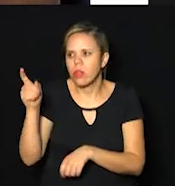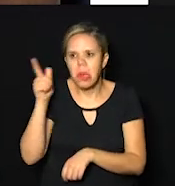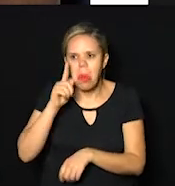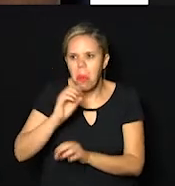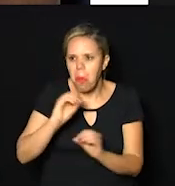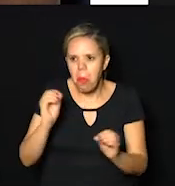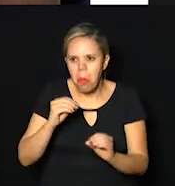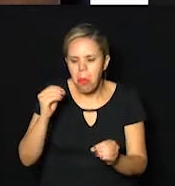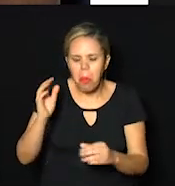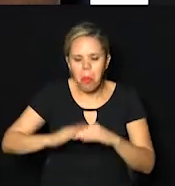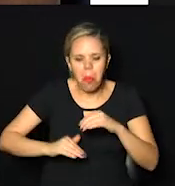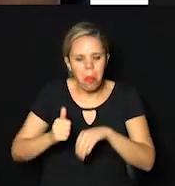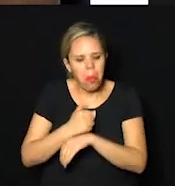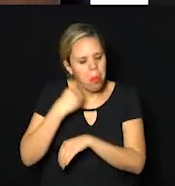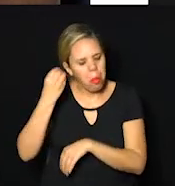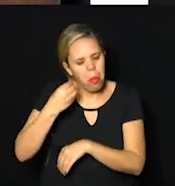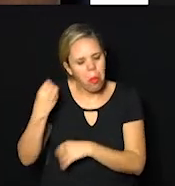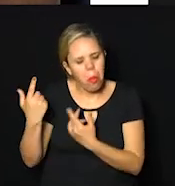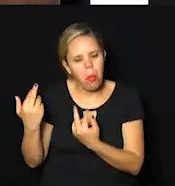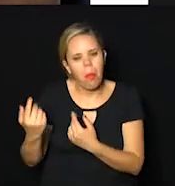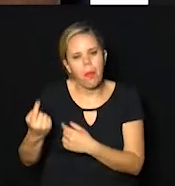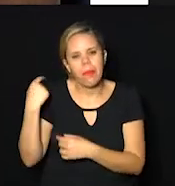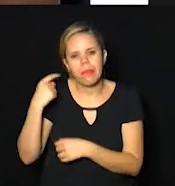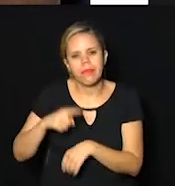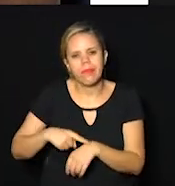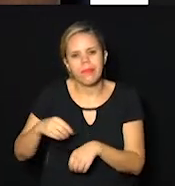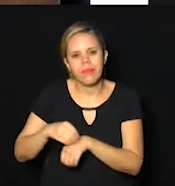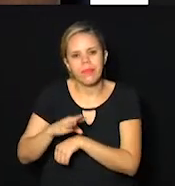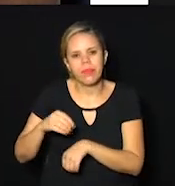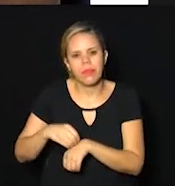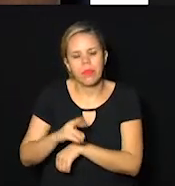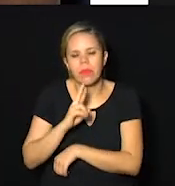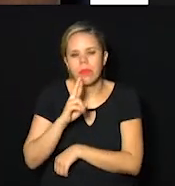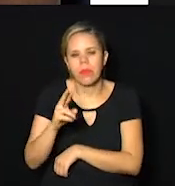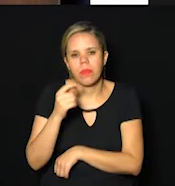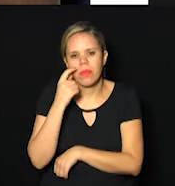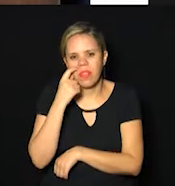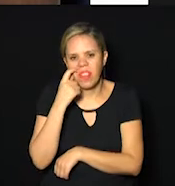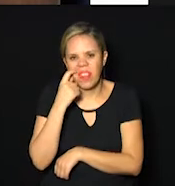E compreender o momento para trazer respostas,